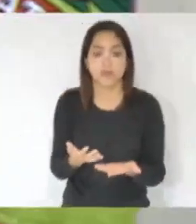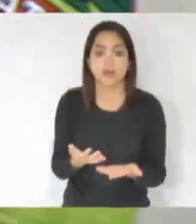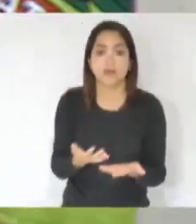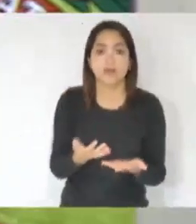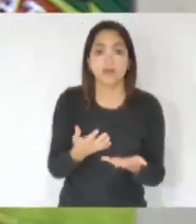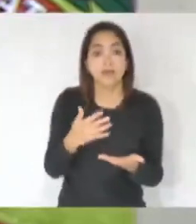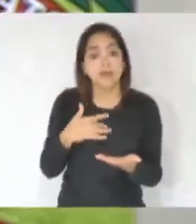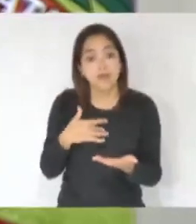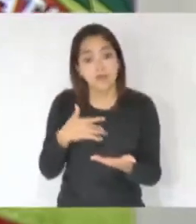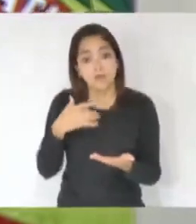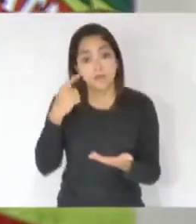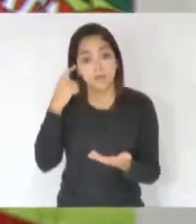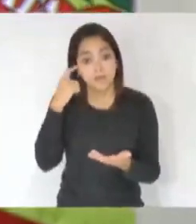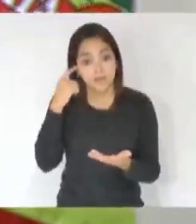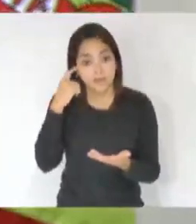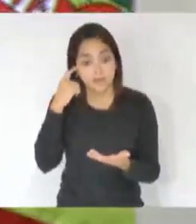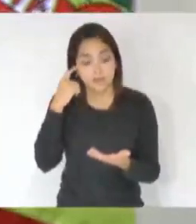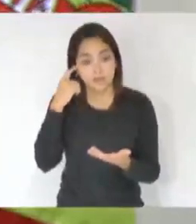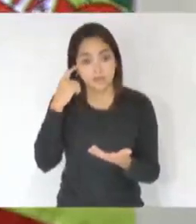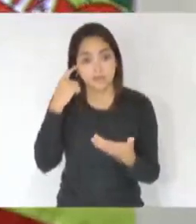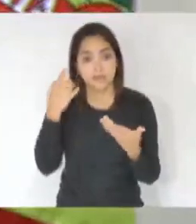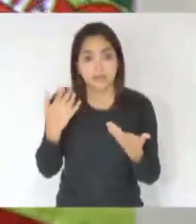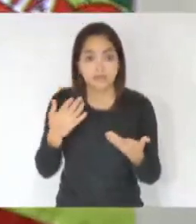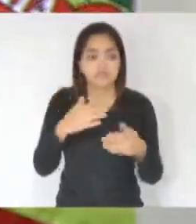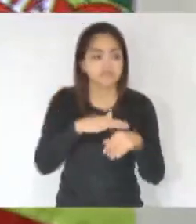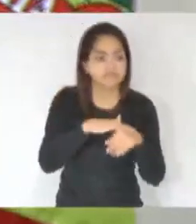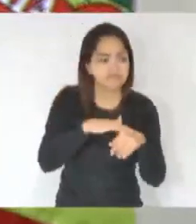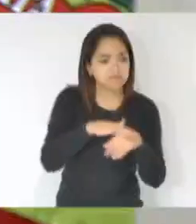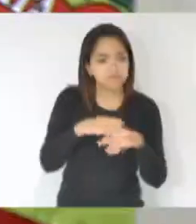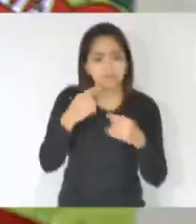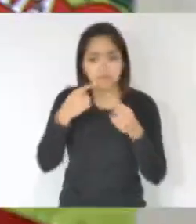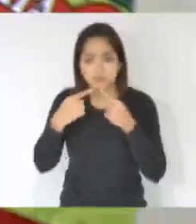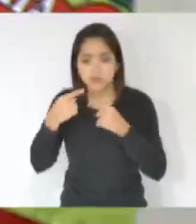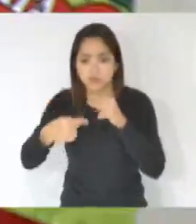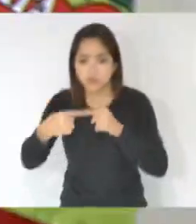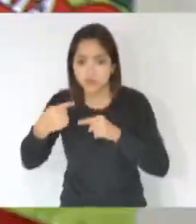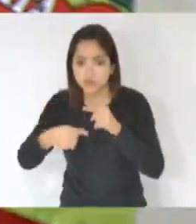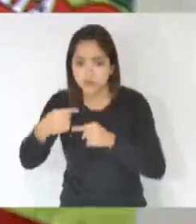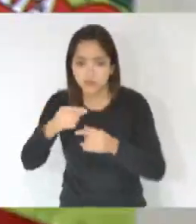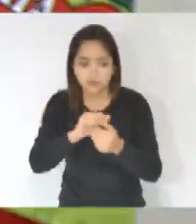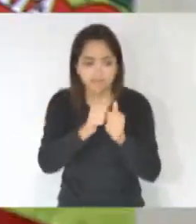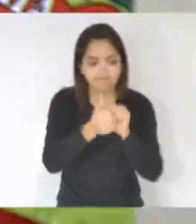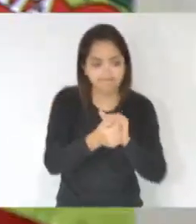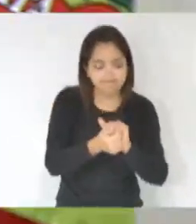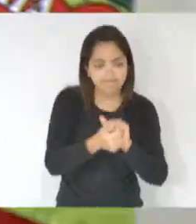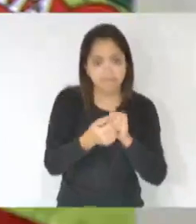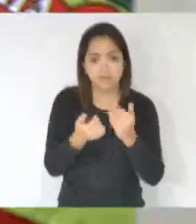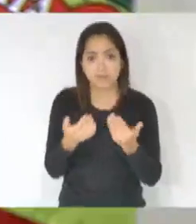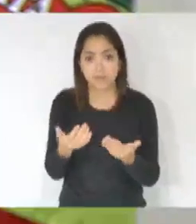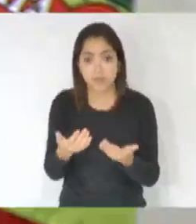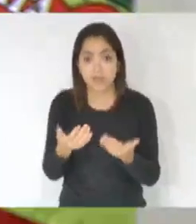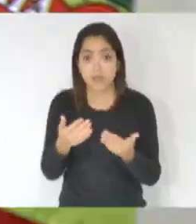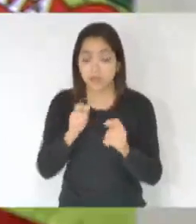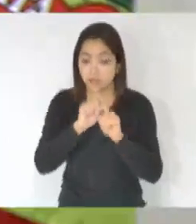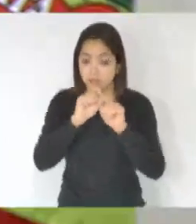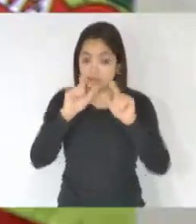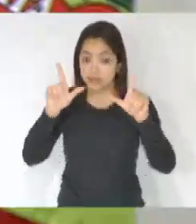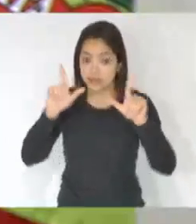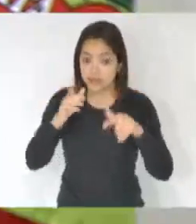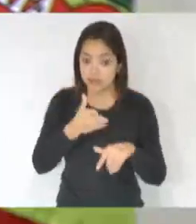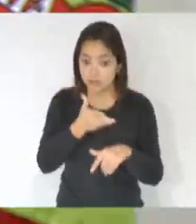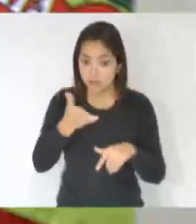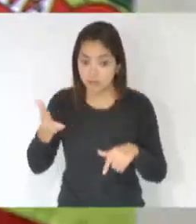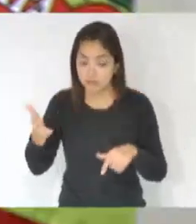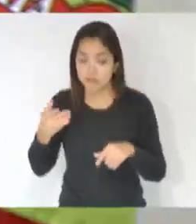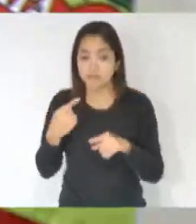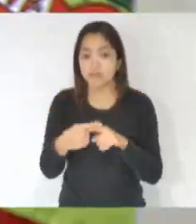eu imagino que se deve haver alguma conversa para fazer essa readequação, mas eu estou fazendo esse alerta aqui porque